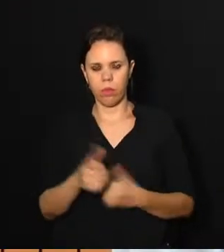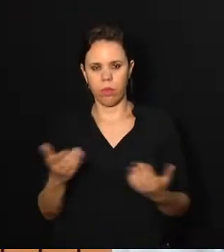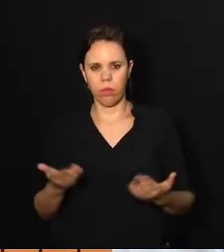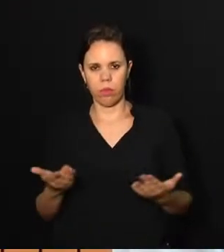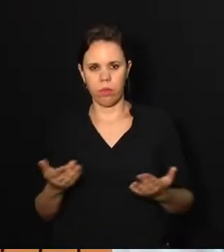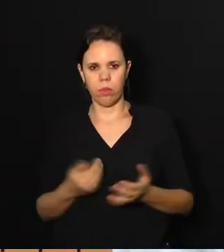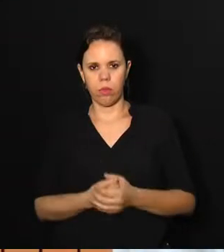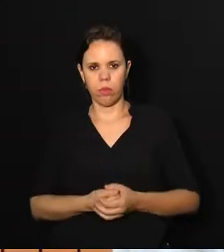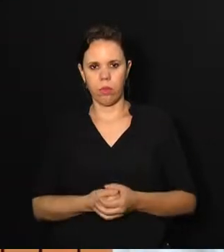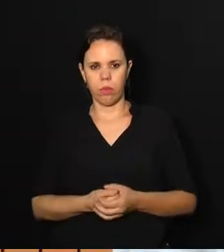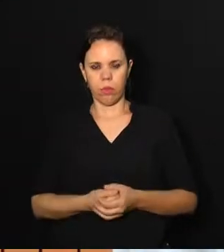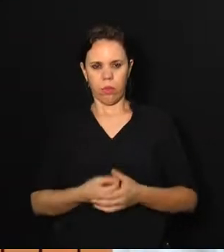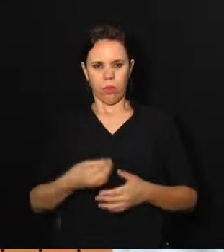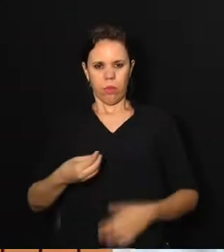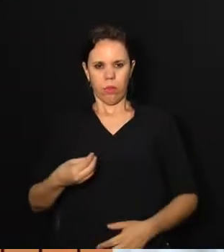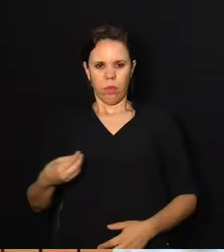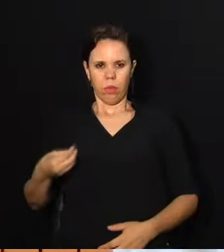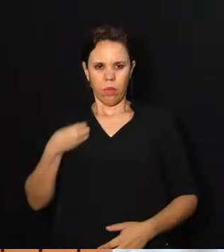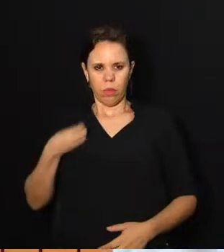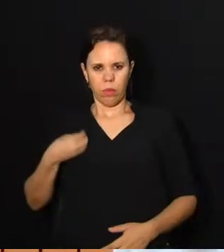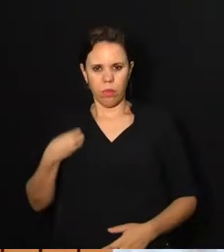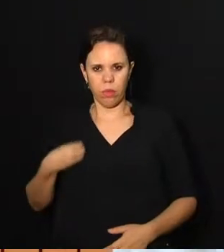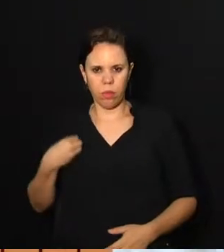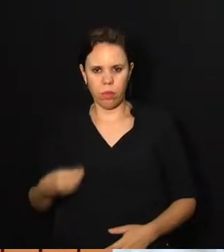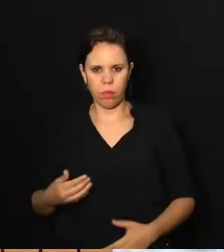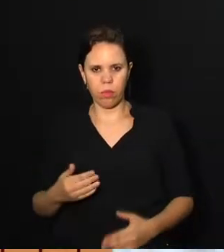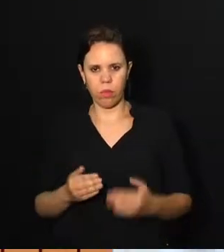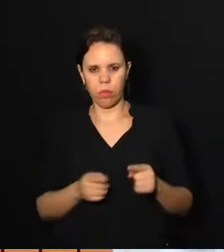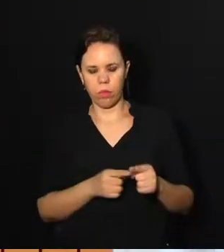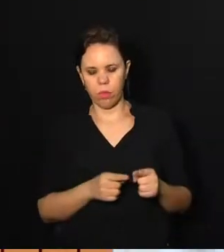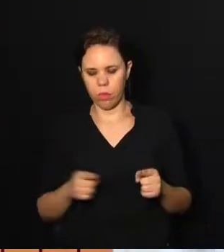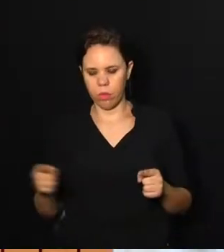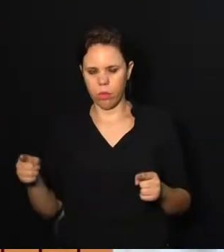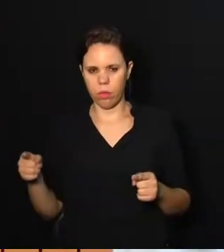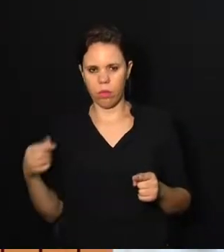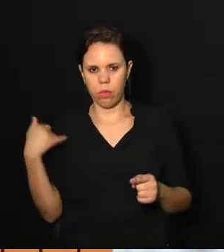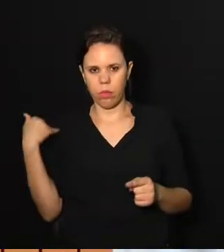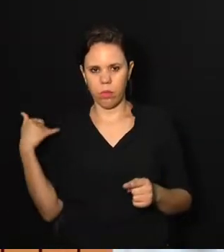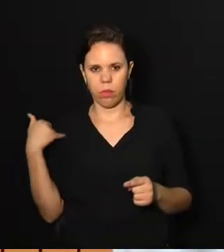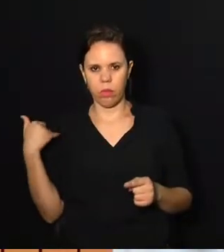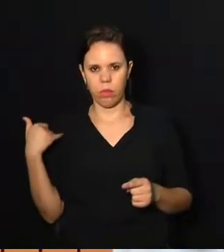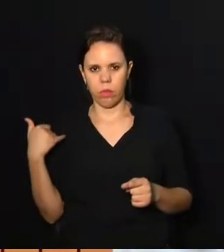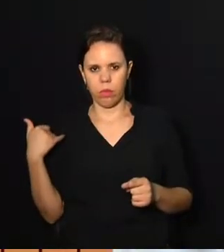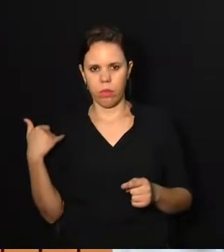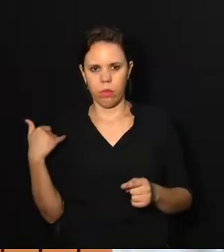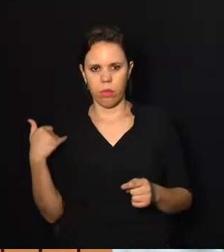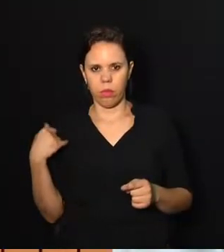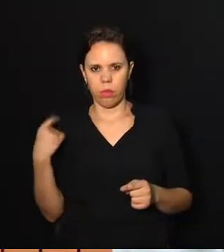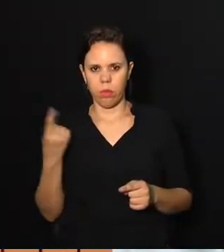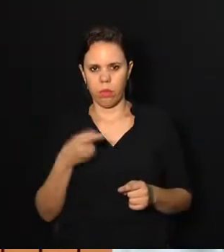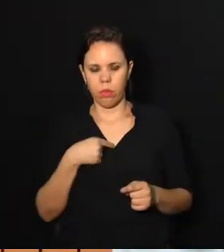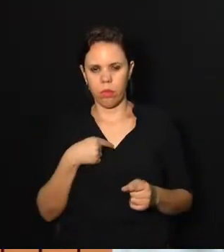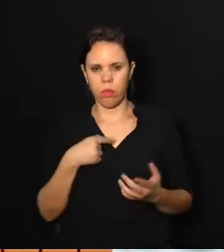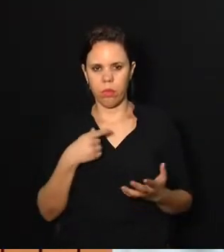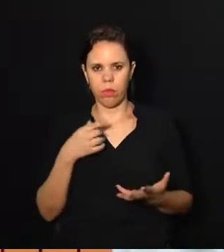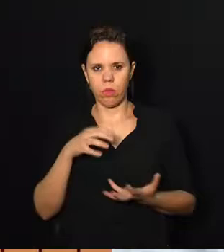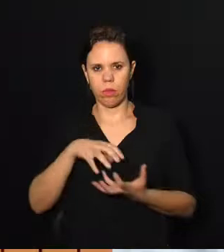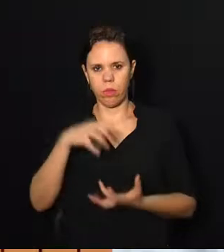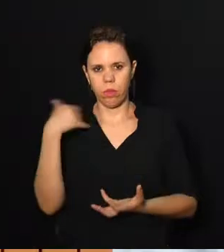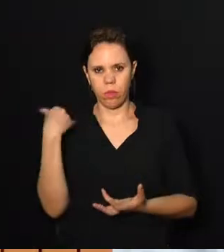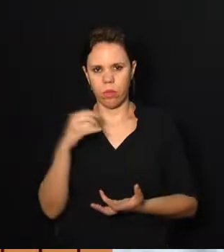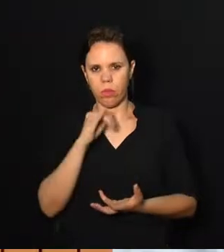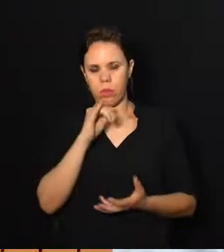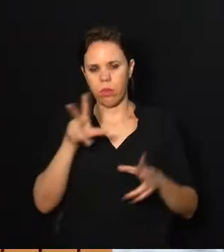que vive nesse período de idade que a gente denomina idoso,